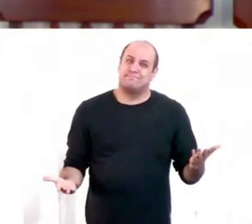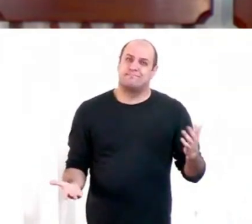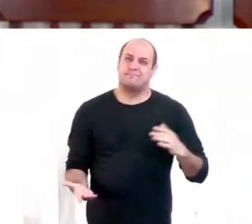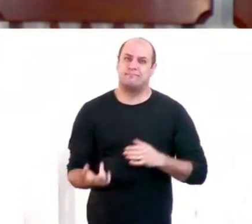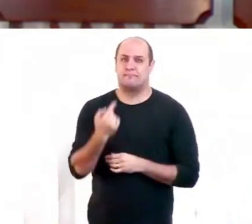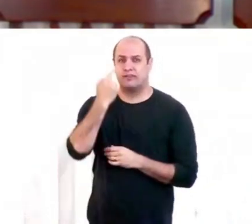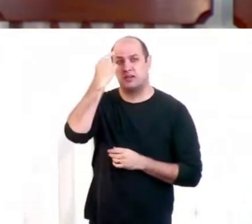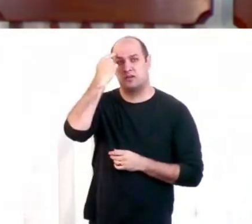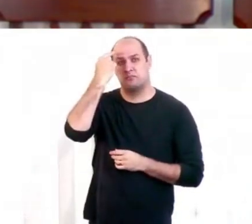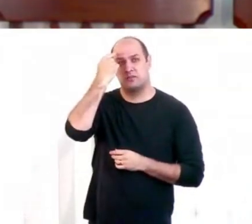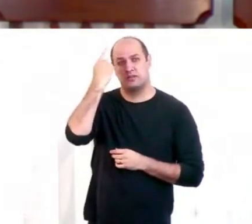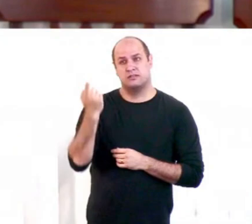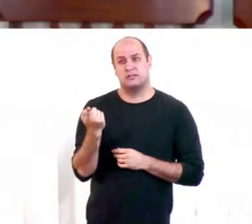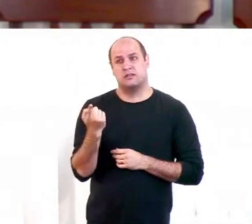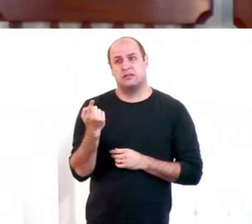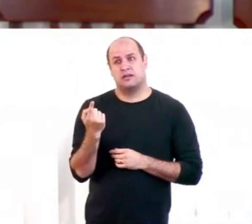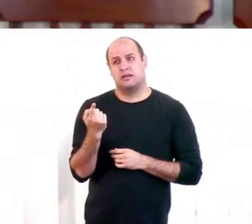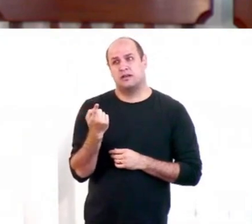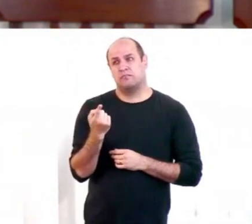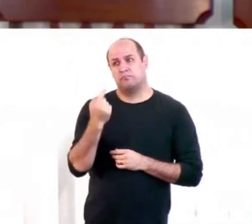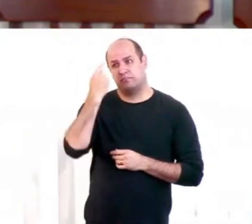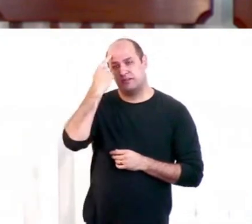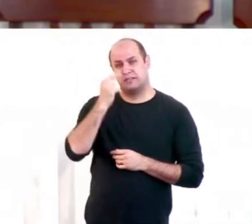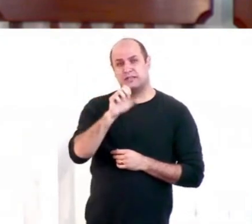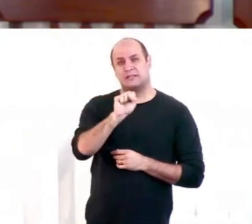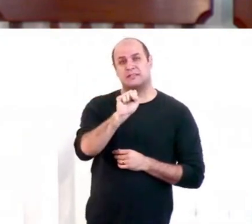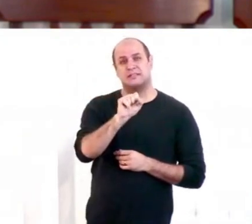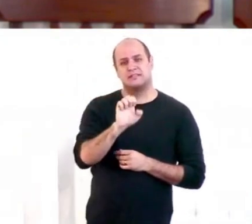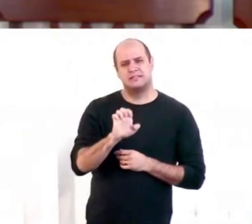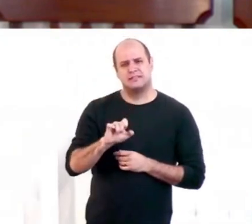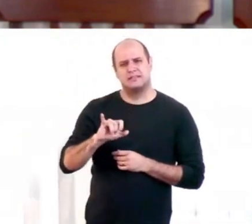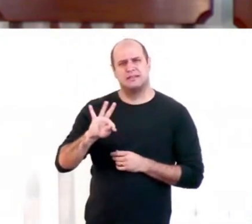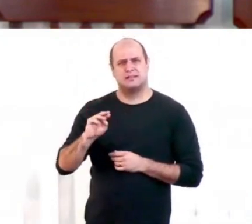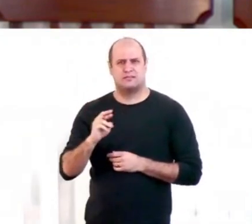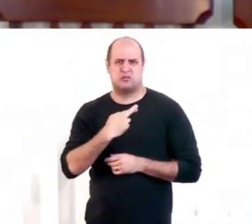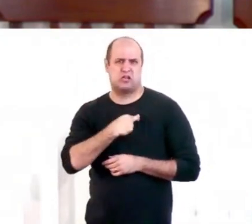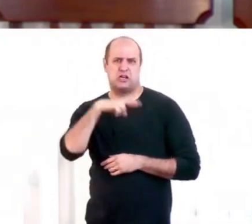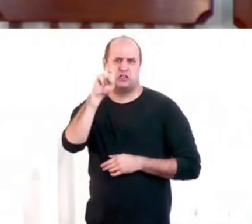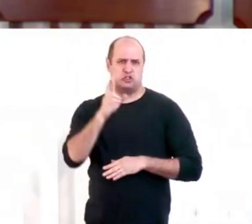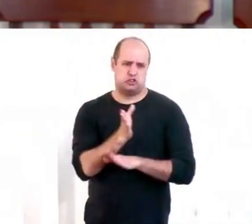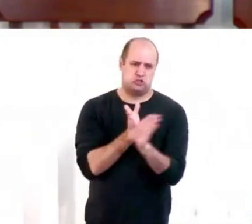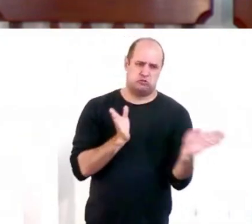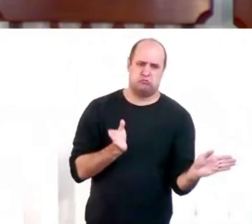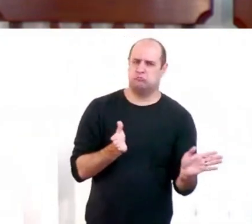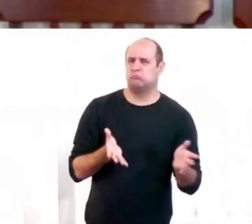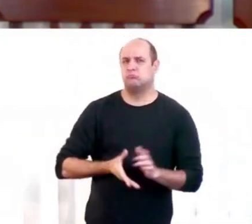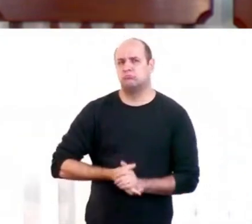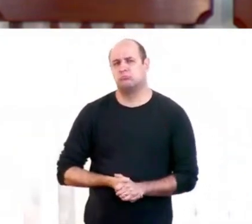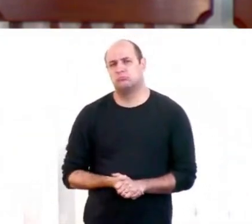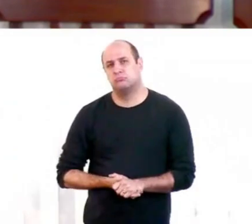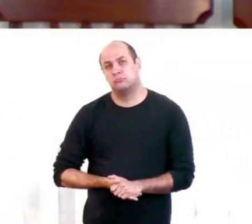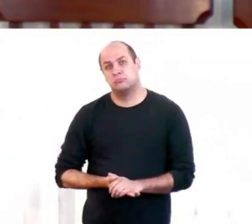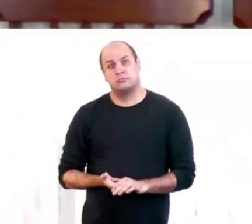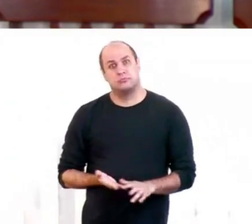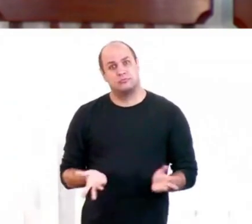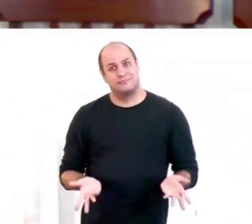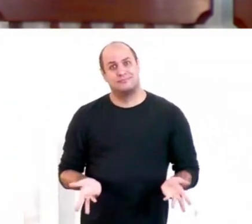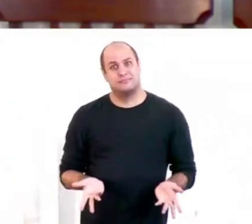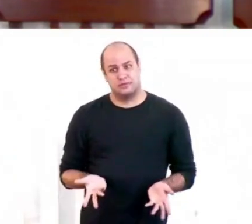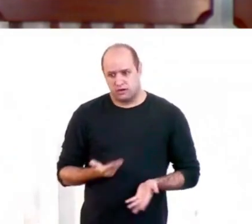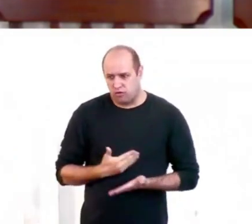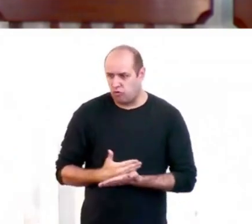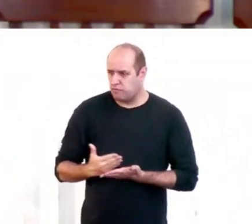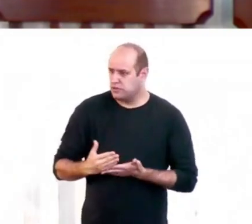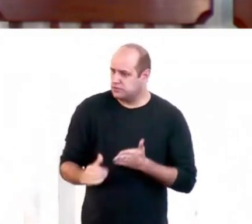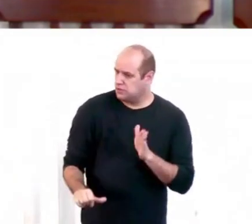até como seita a nossa igreja. É assim o cartão de visita. Os